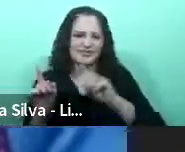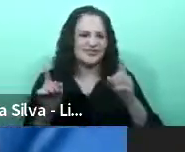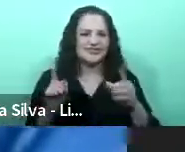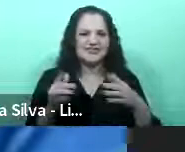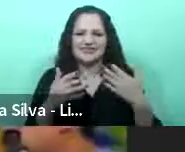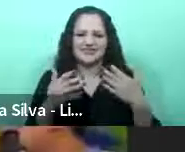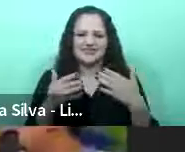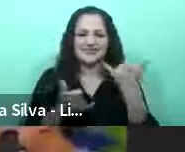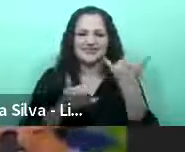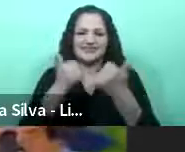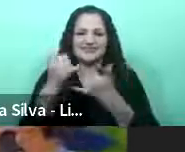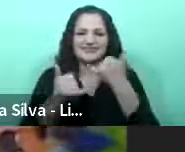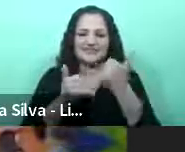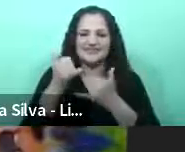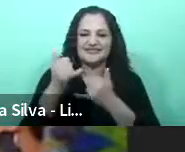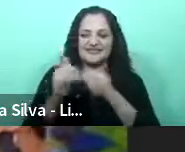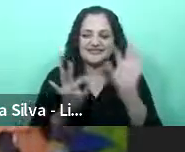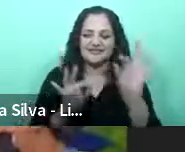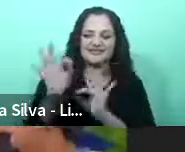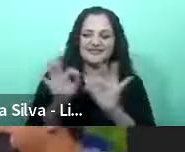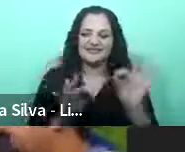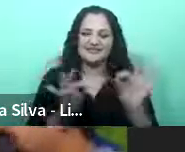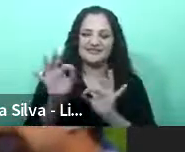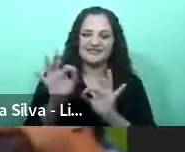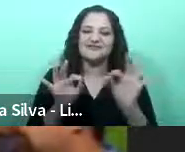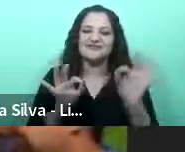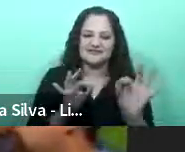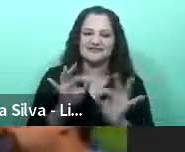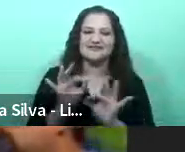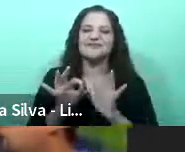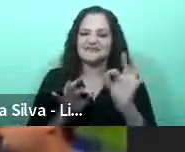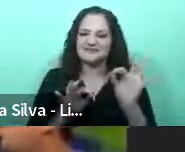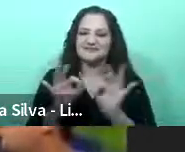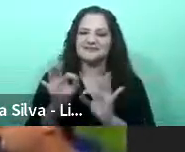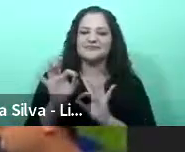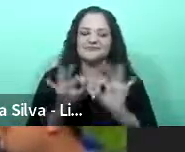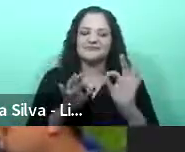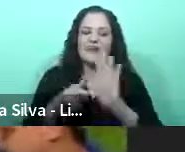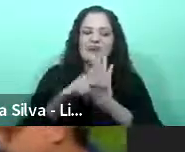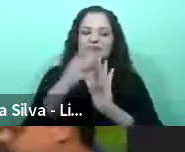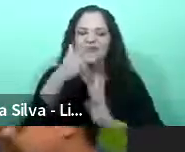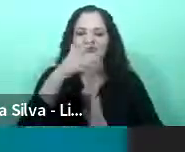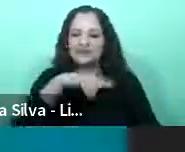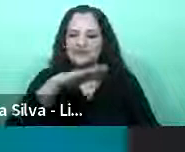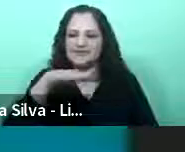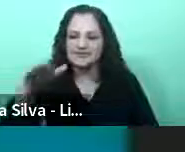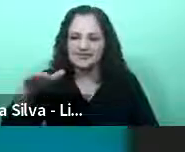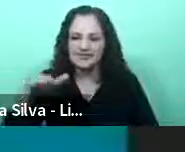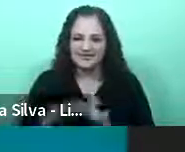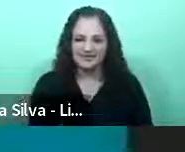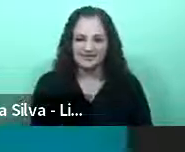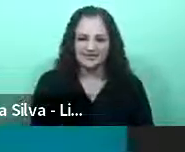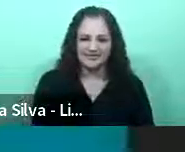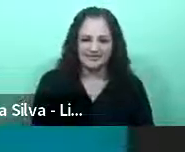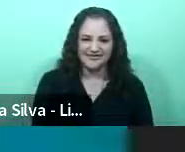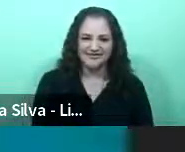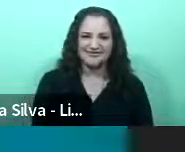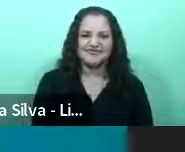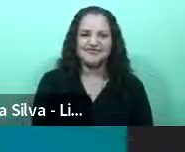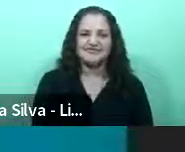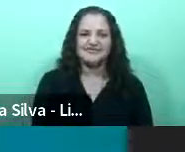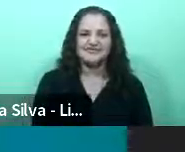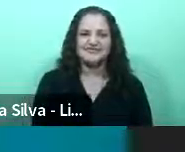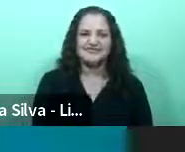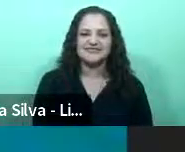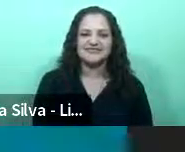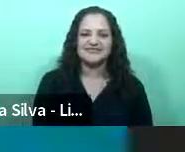petit colar. Corre, corre, corre seu tatu, esconde o rabo que eu vou puxar.